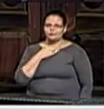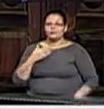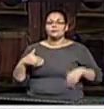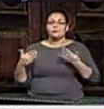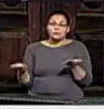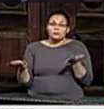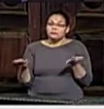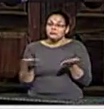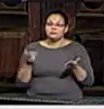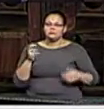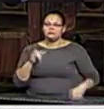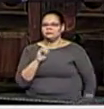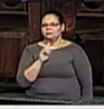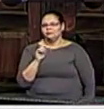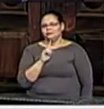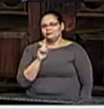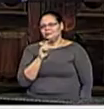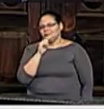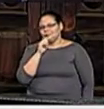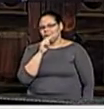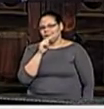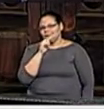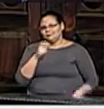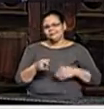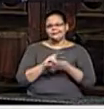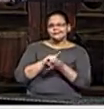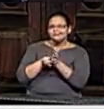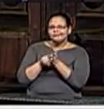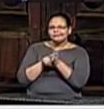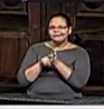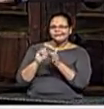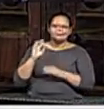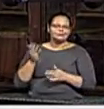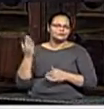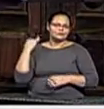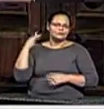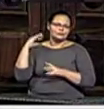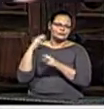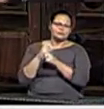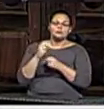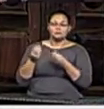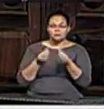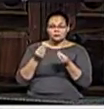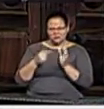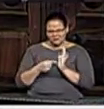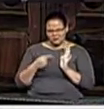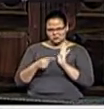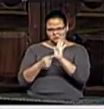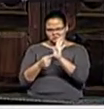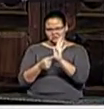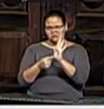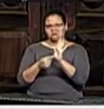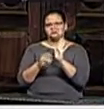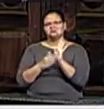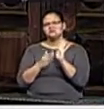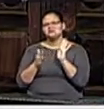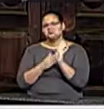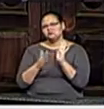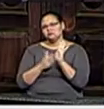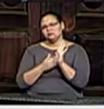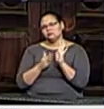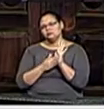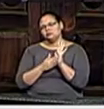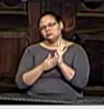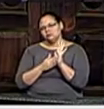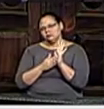Ora, se não há diagnóstico, como que eu vou apresentar uma proposta que